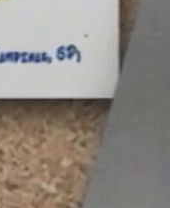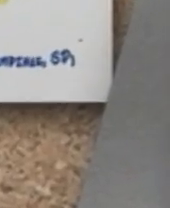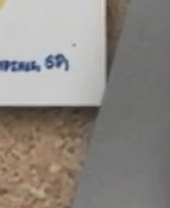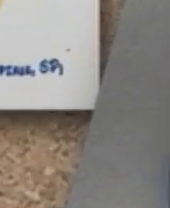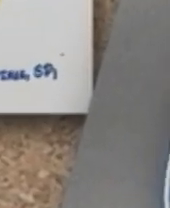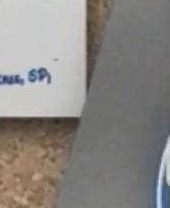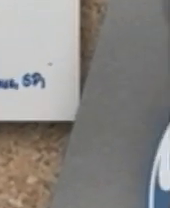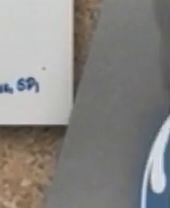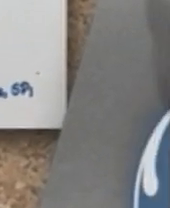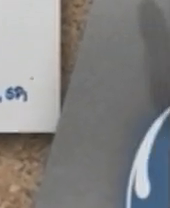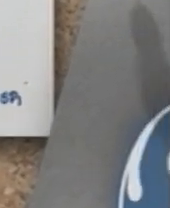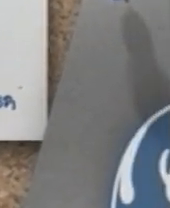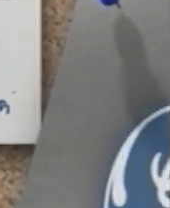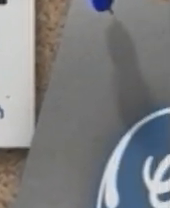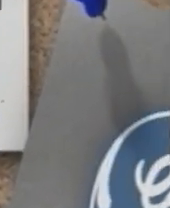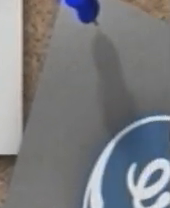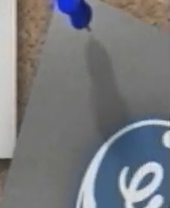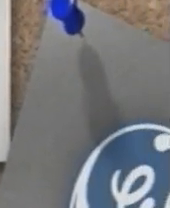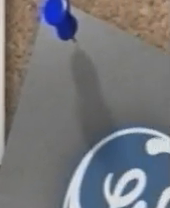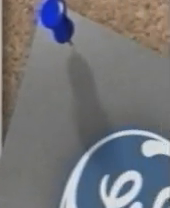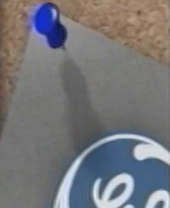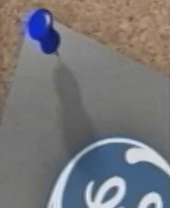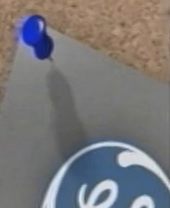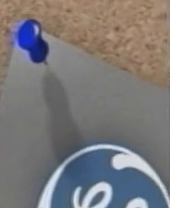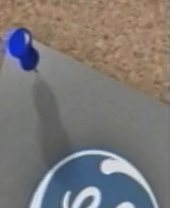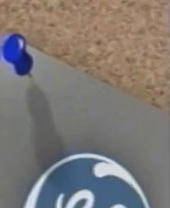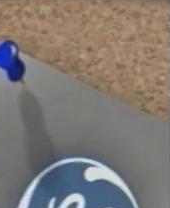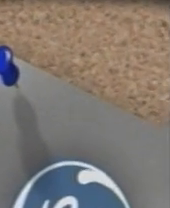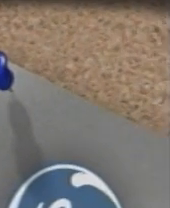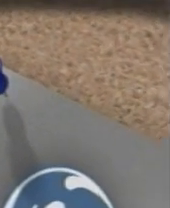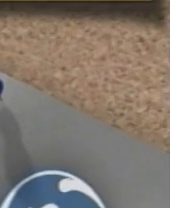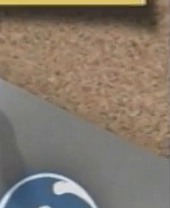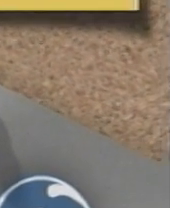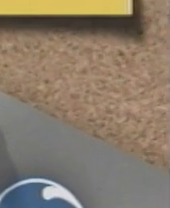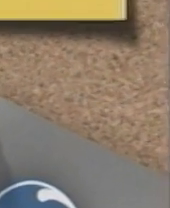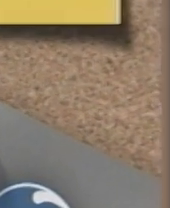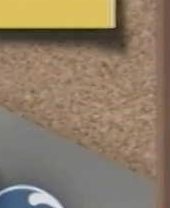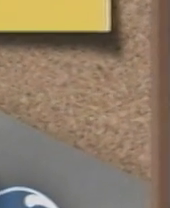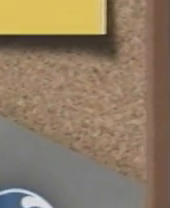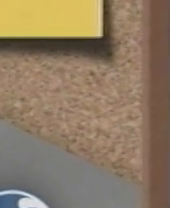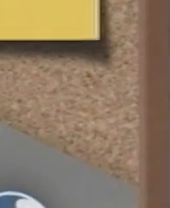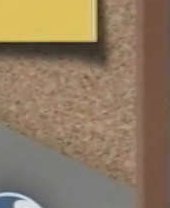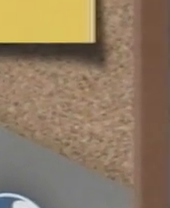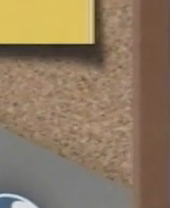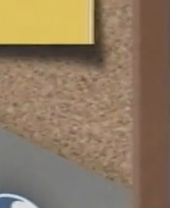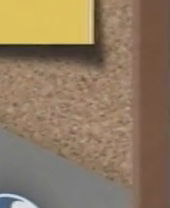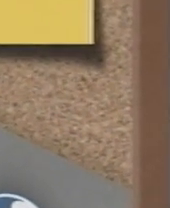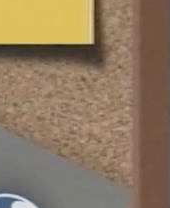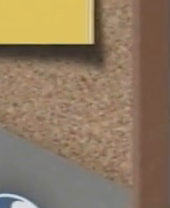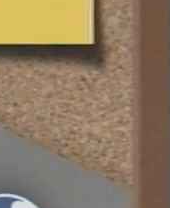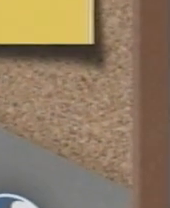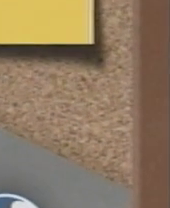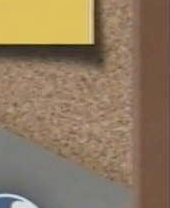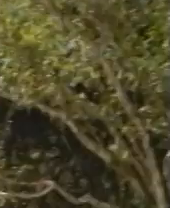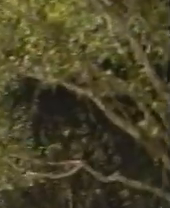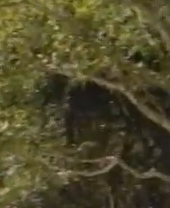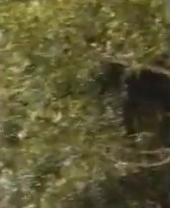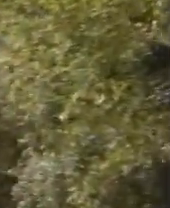para Ana Gabriela Persson Ramos, pela pesquisa Embalagens Ecológicas para